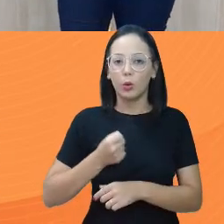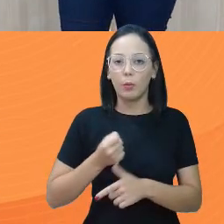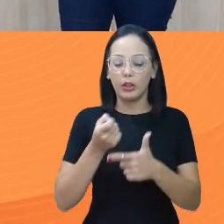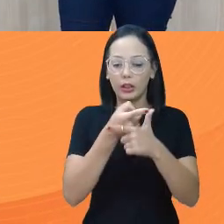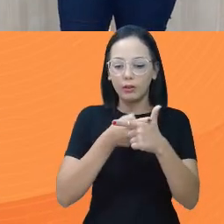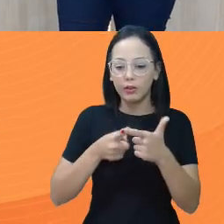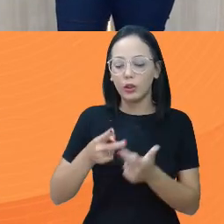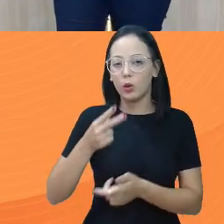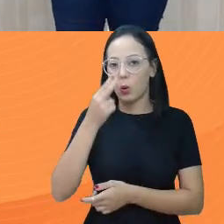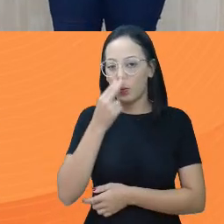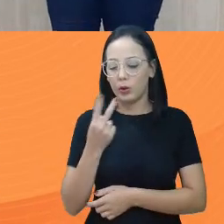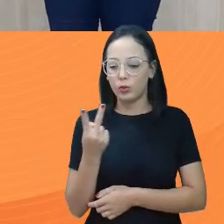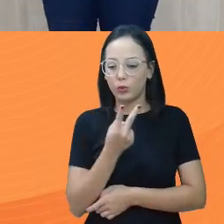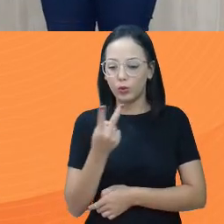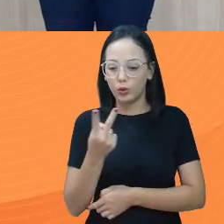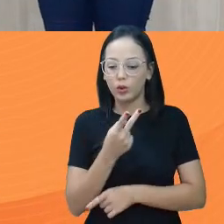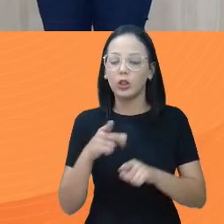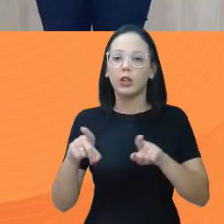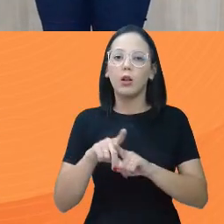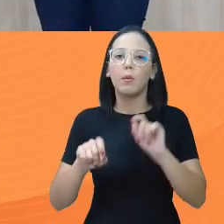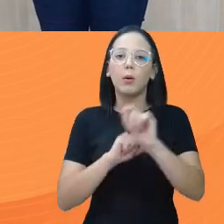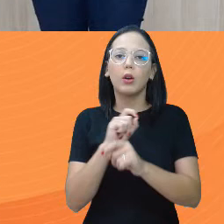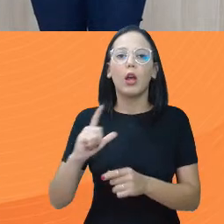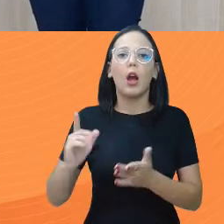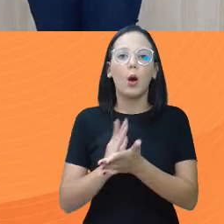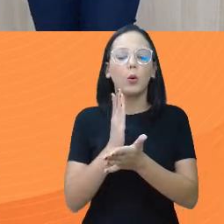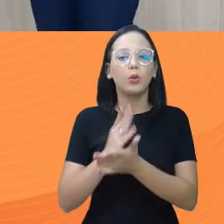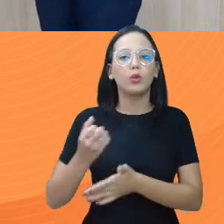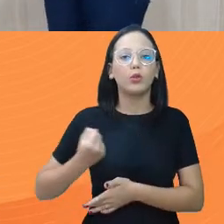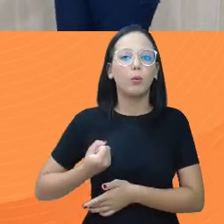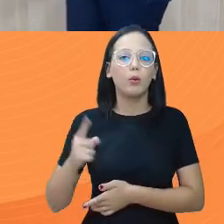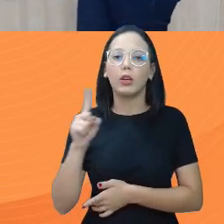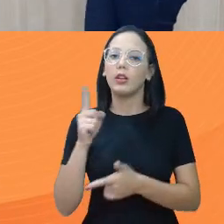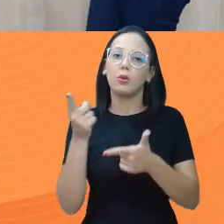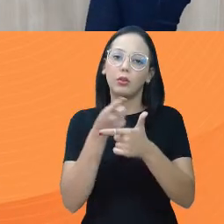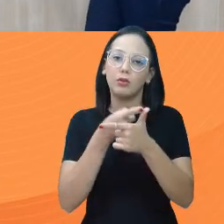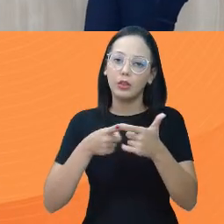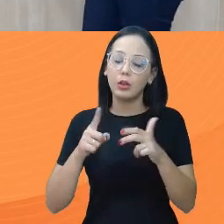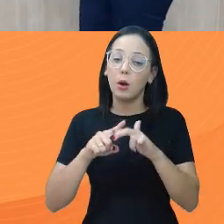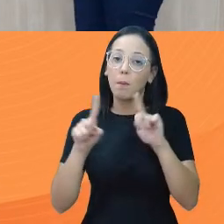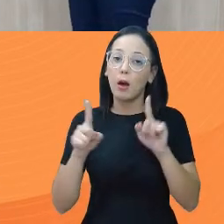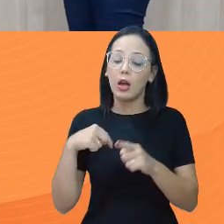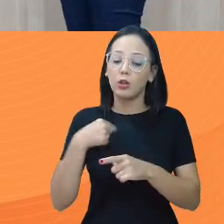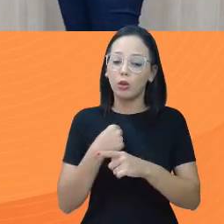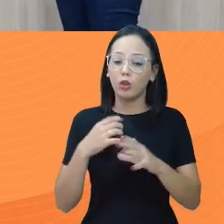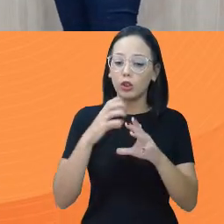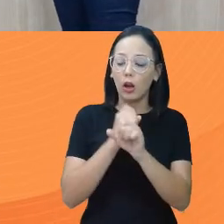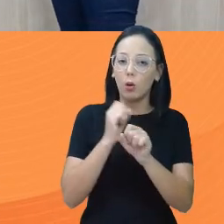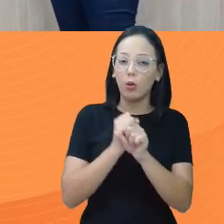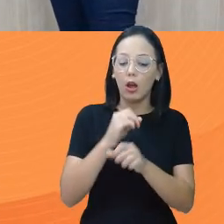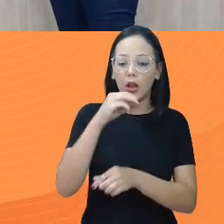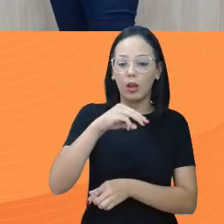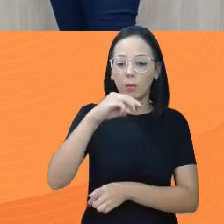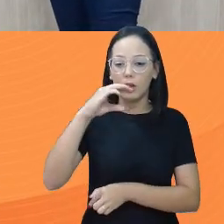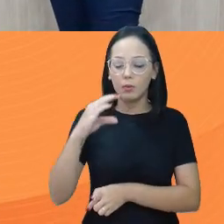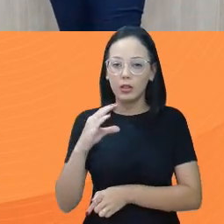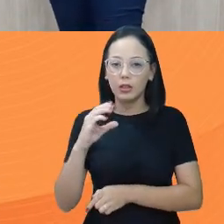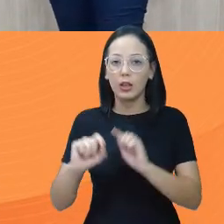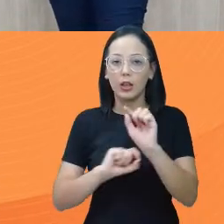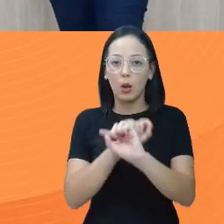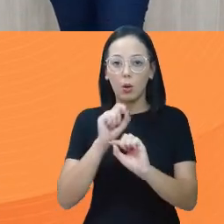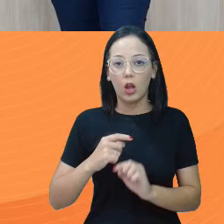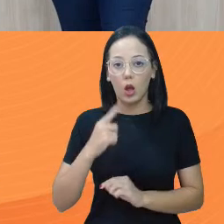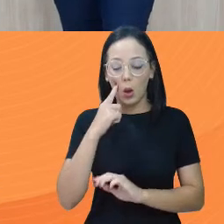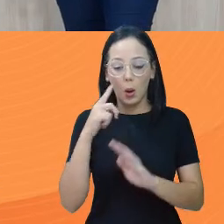ao mesmo tempo e teve números que não dividiu, né? Mas aí, quando a gente vai calcular o MMC, ó, que é o mínimo